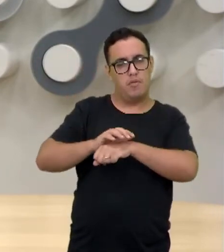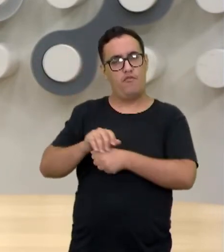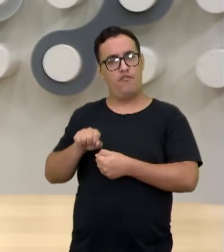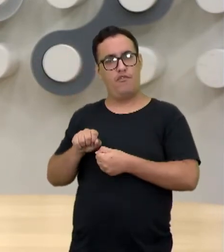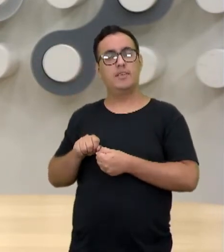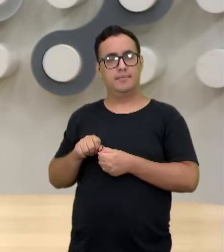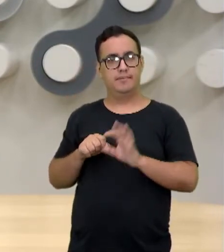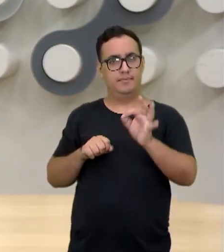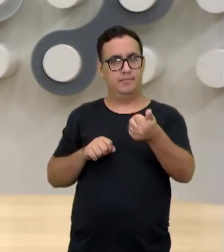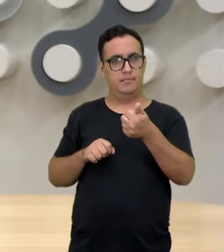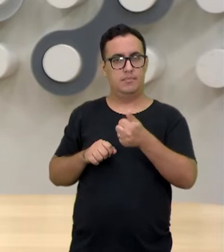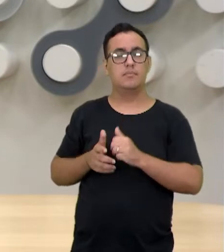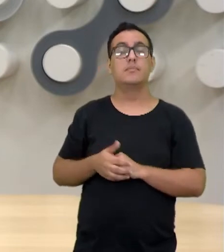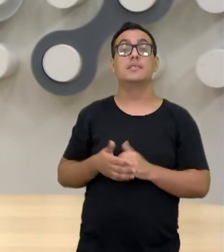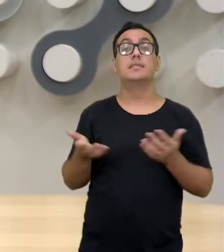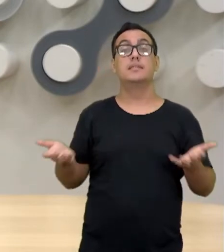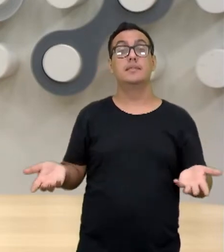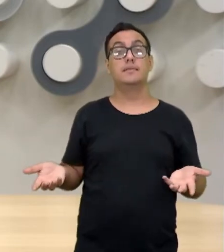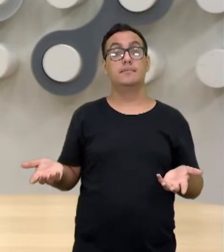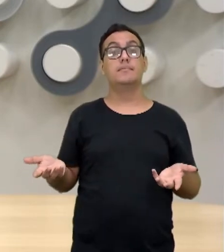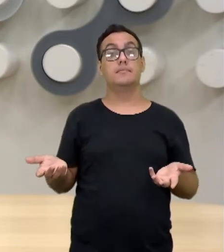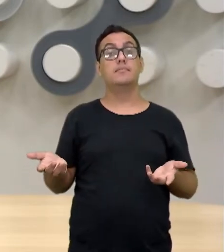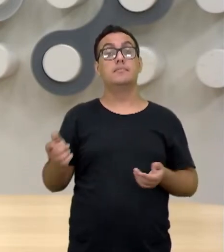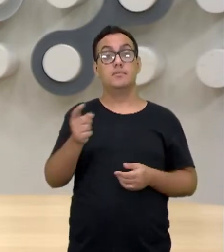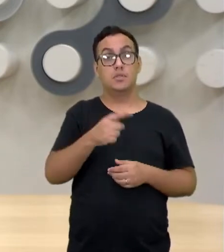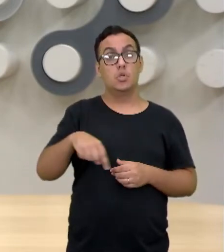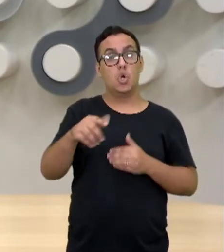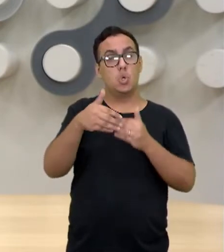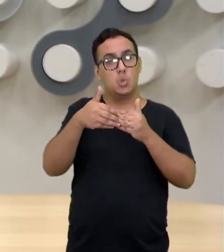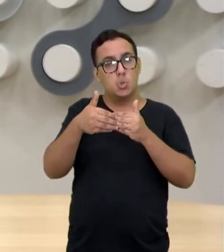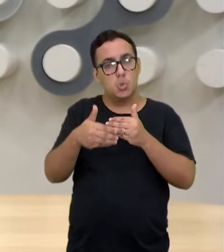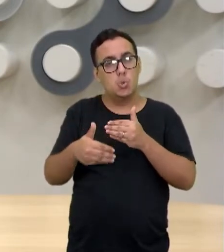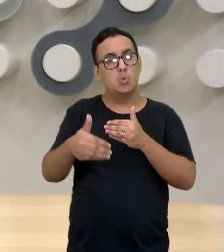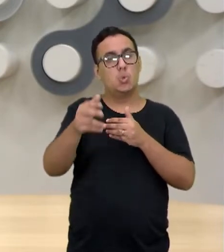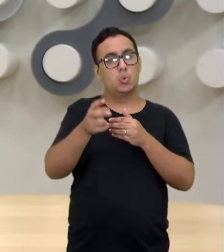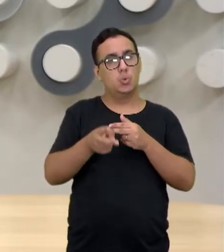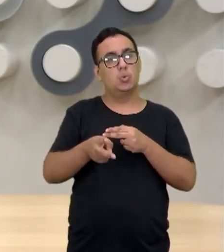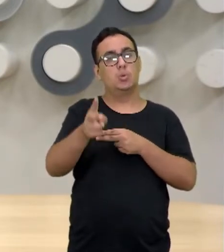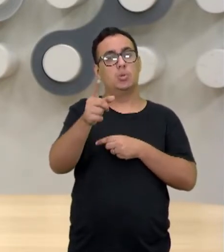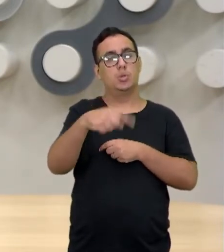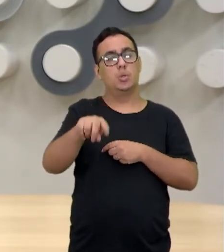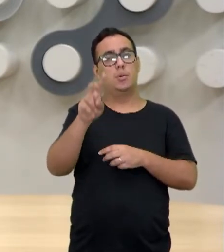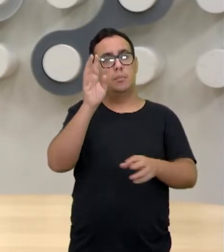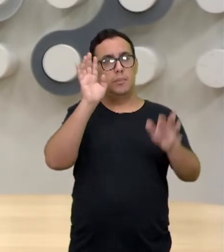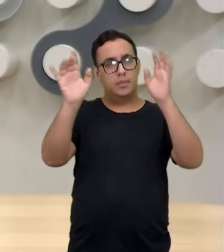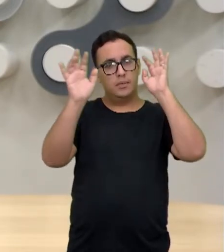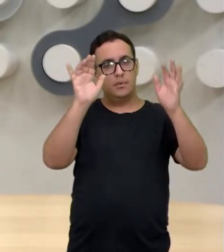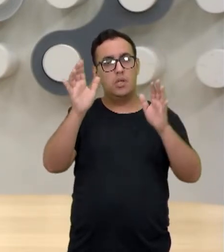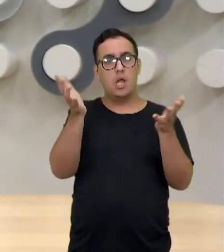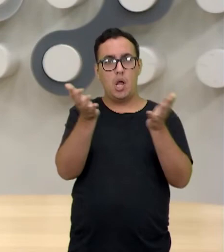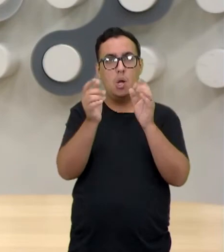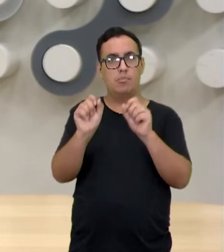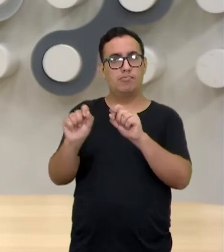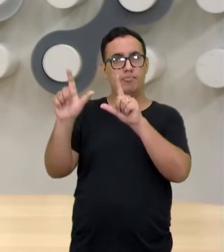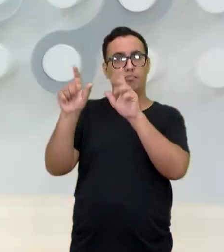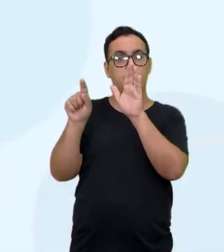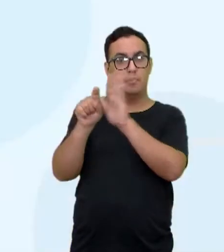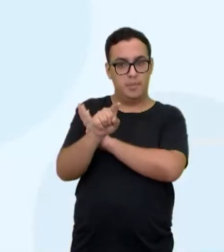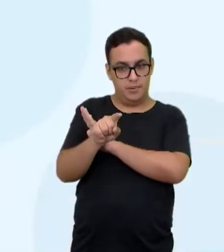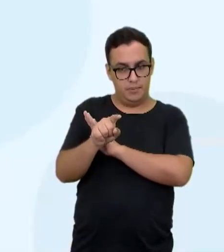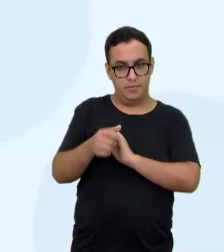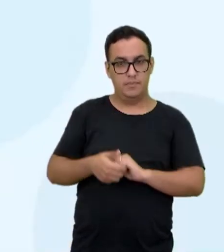tá certo? E aí, para a gente caminhar um pouquinho mais nas nossas reflexões, eu vou colocar uma pergunta na tela para